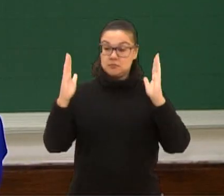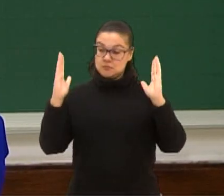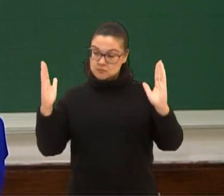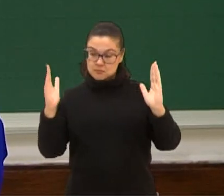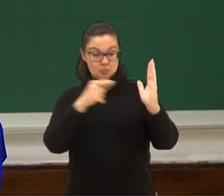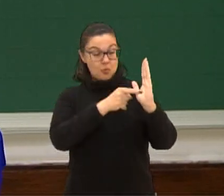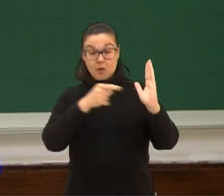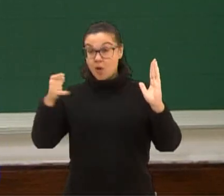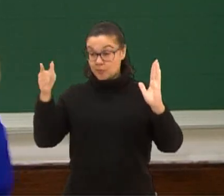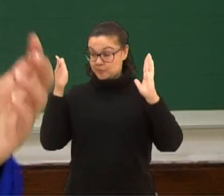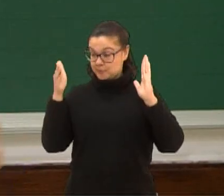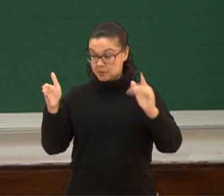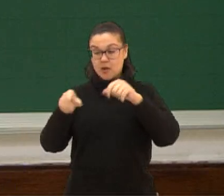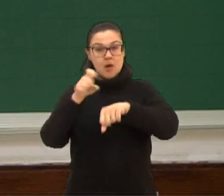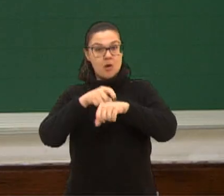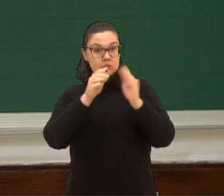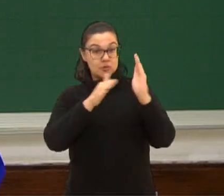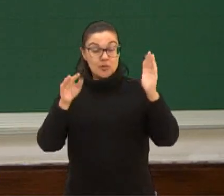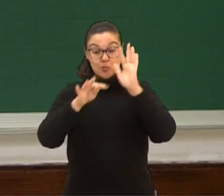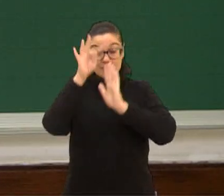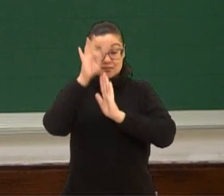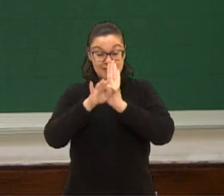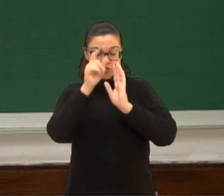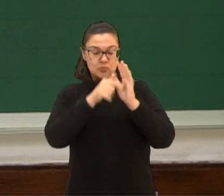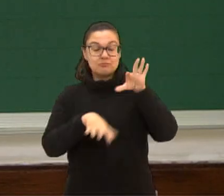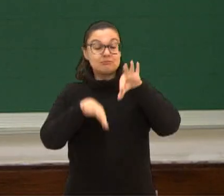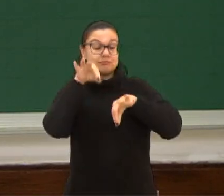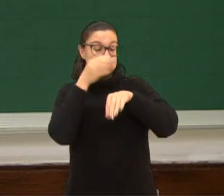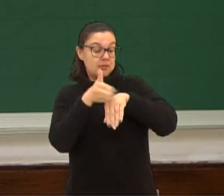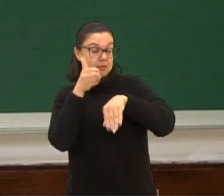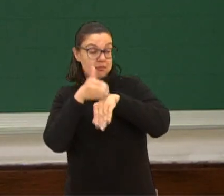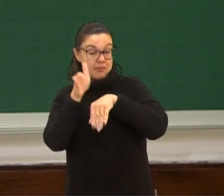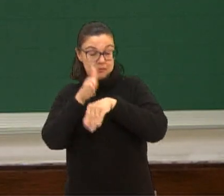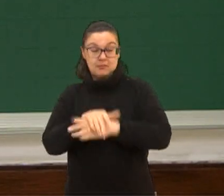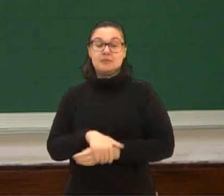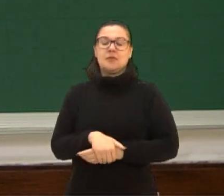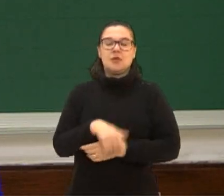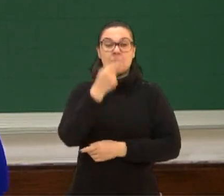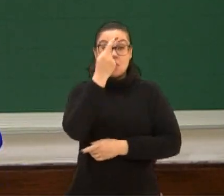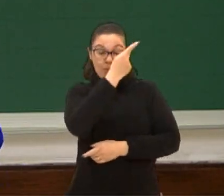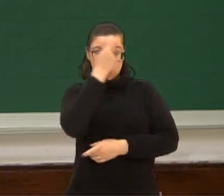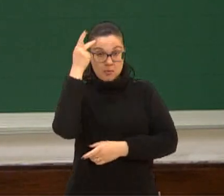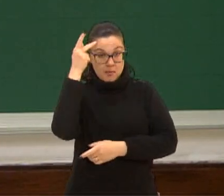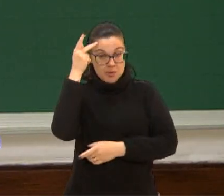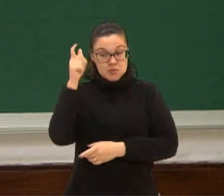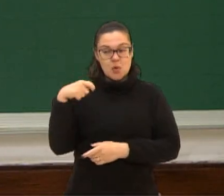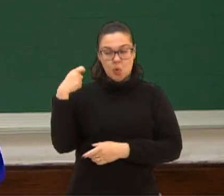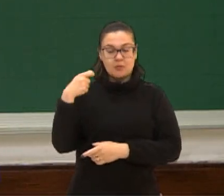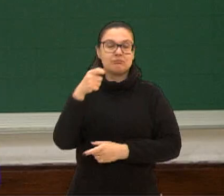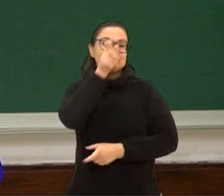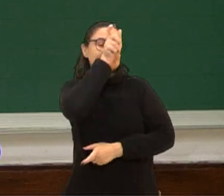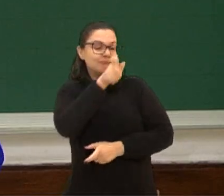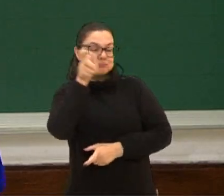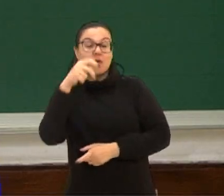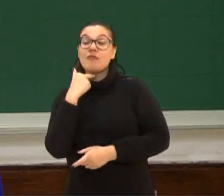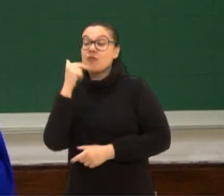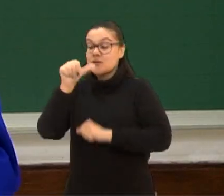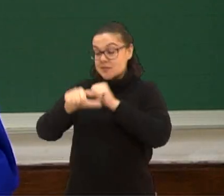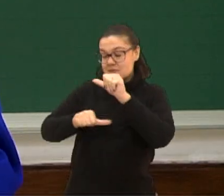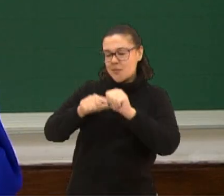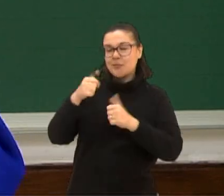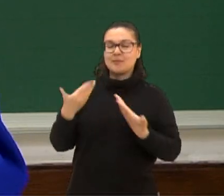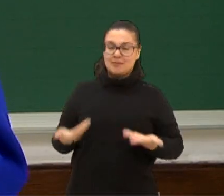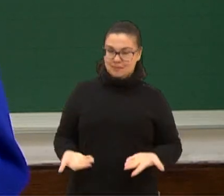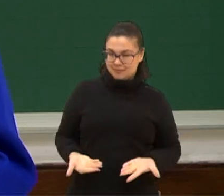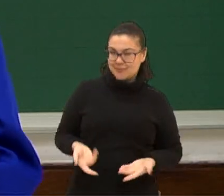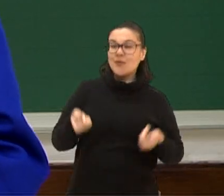única apresentação. Então pegava o texto inteiro e era encenado, né? Geralmente um ator fazia vários personagens porque era através da